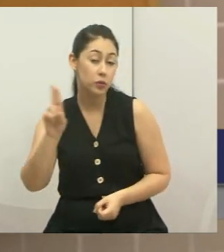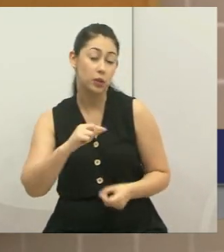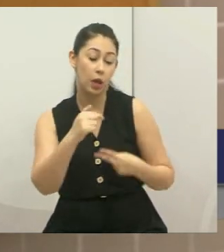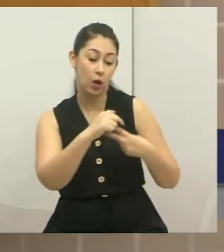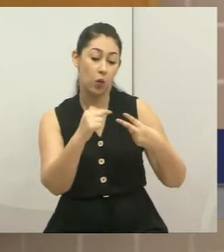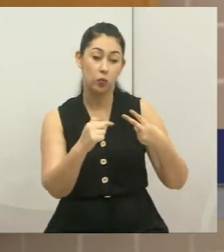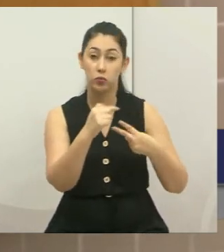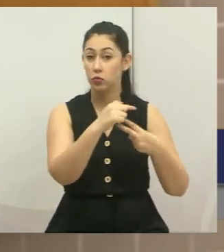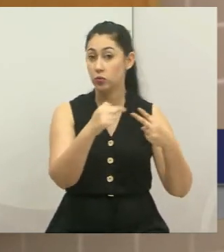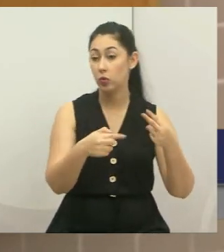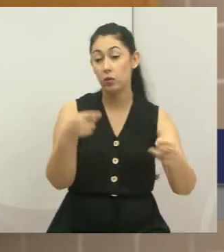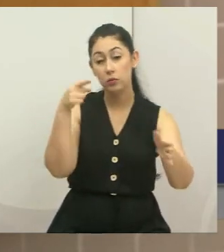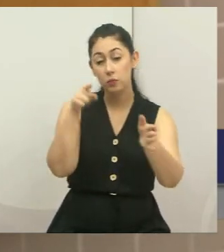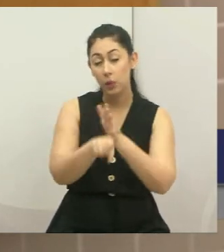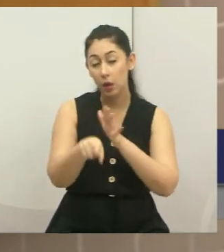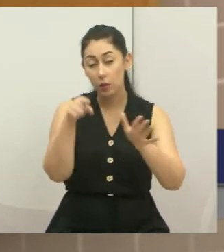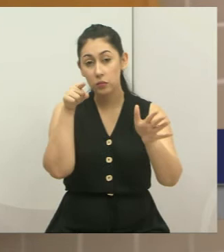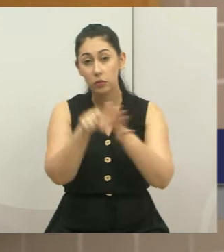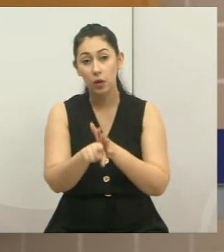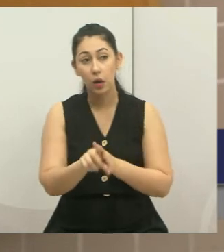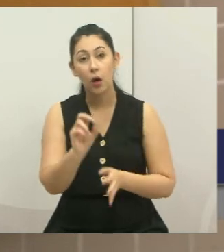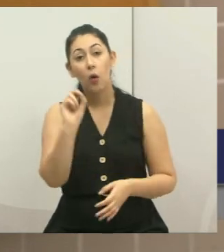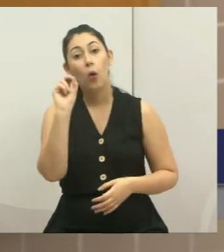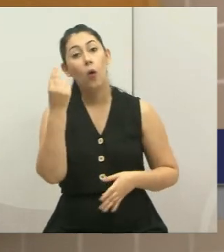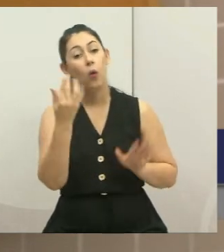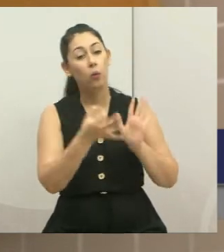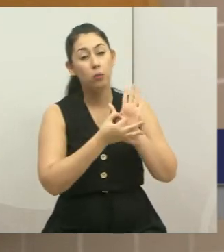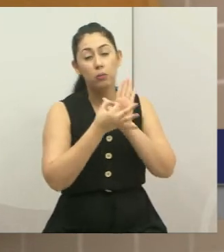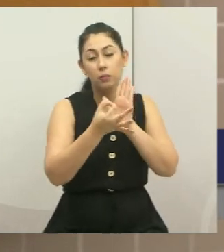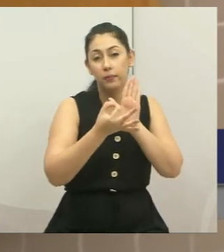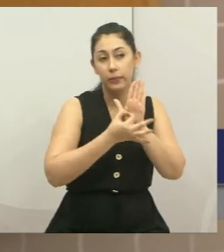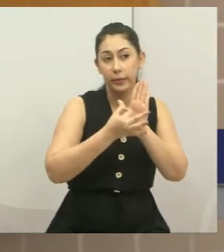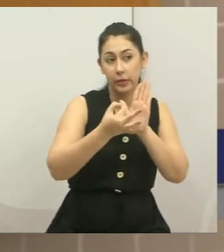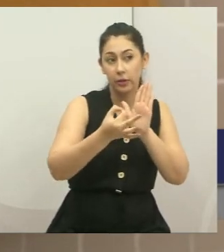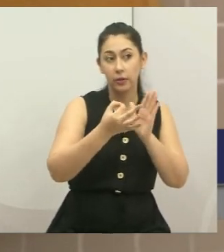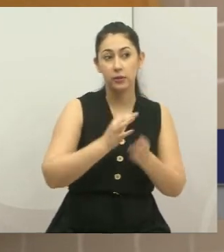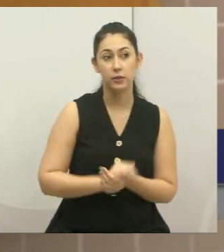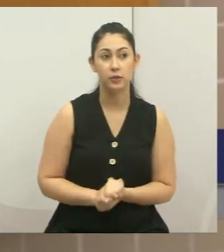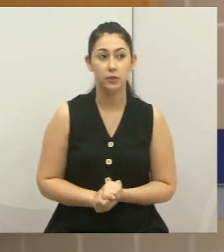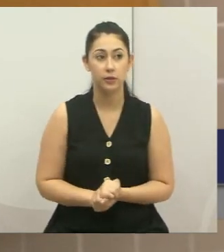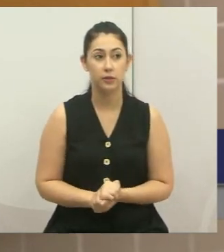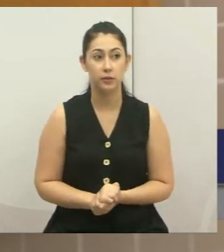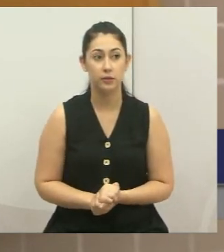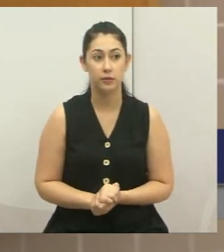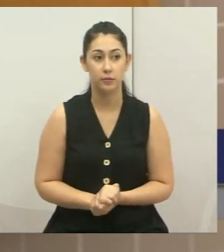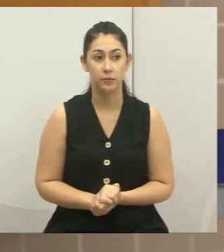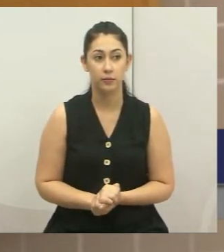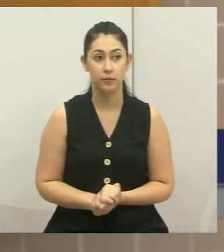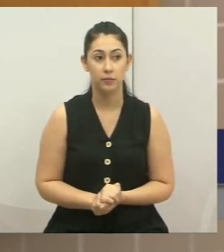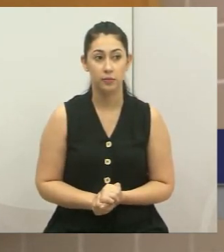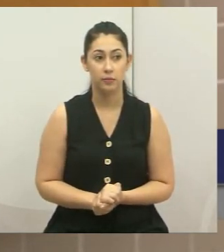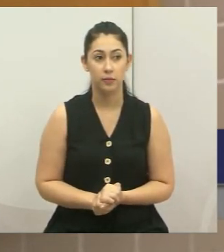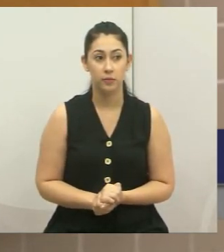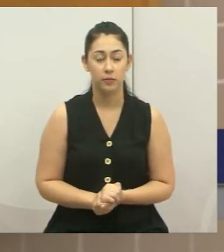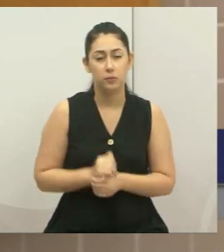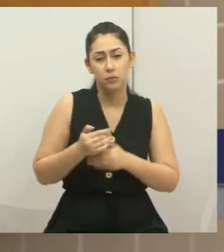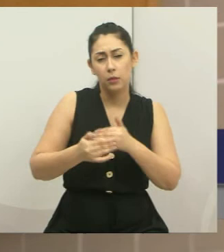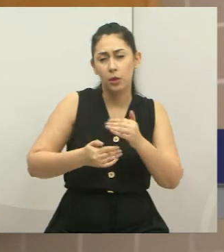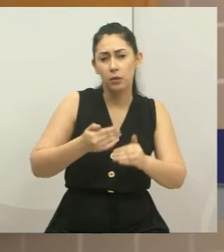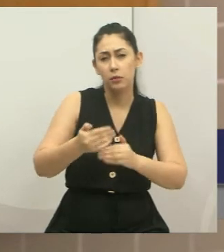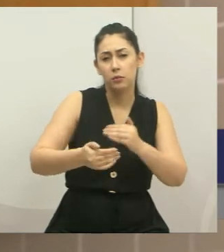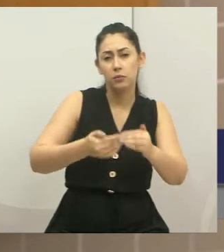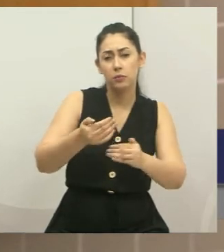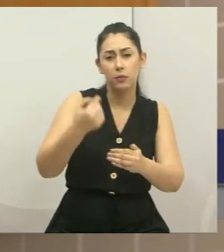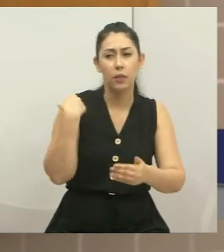canais, deixar algumas perguntas ou manifestações para esta reunião, tá? Que nós vamos, nos próximos